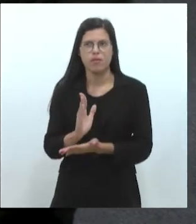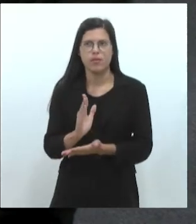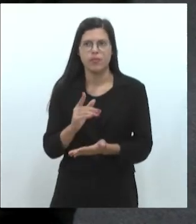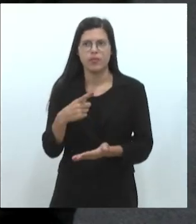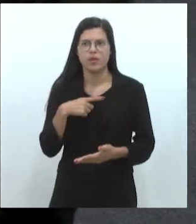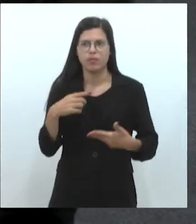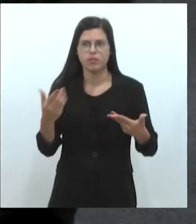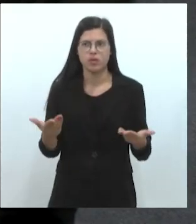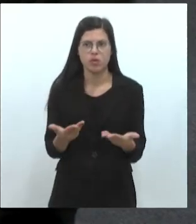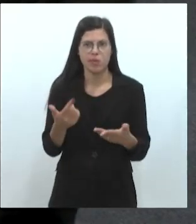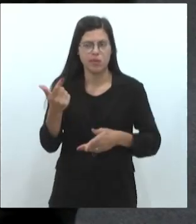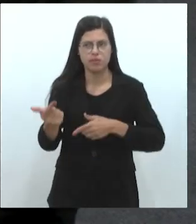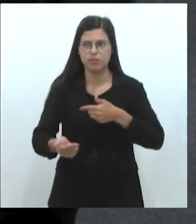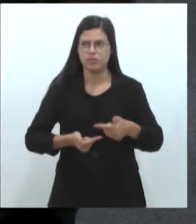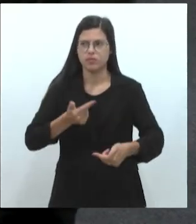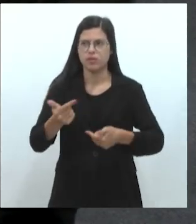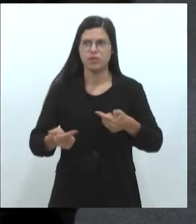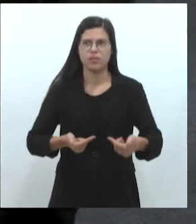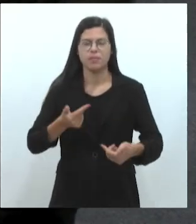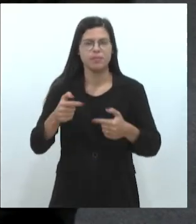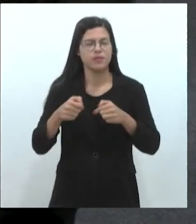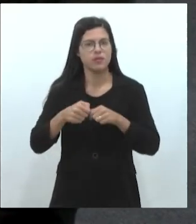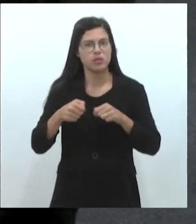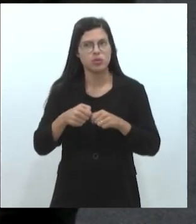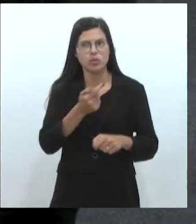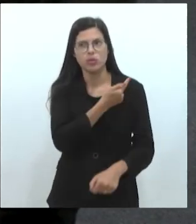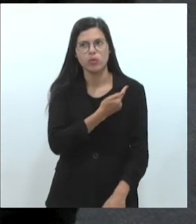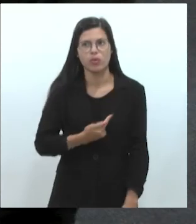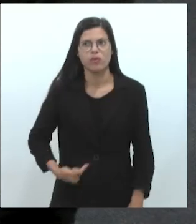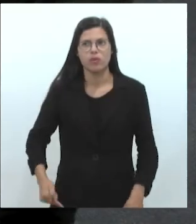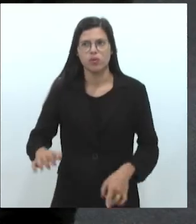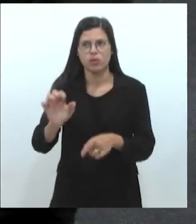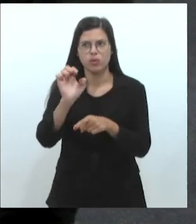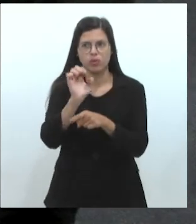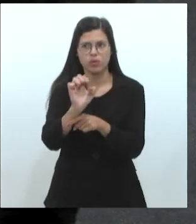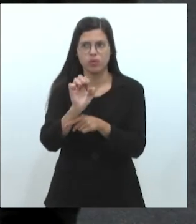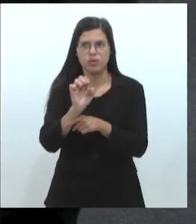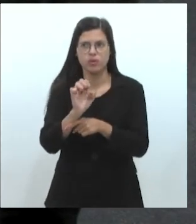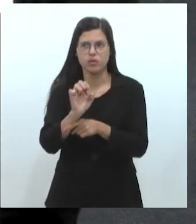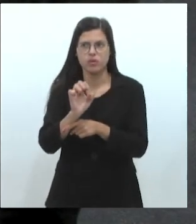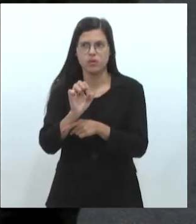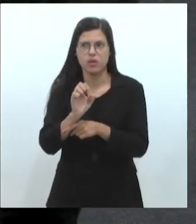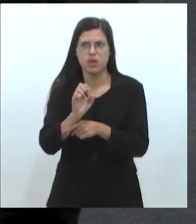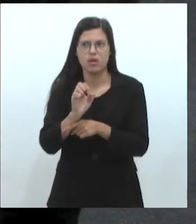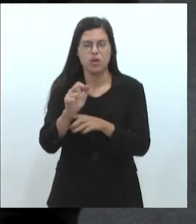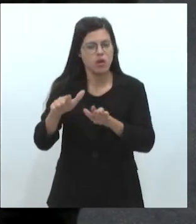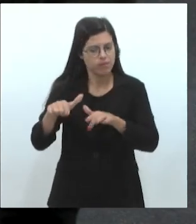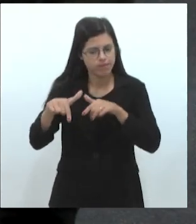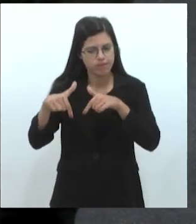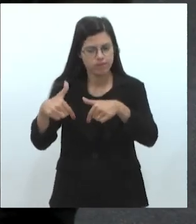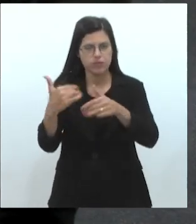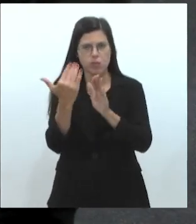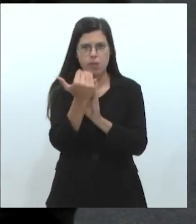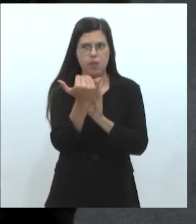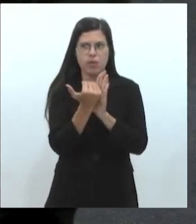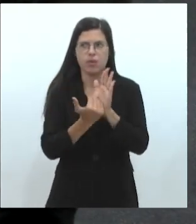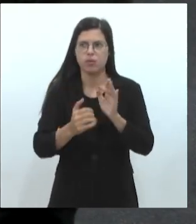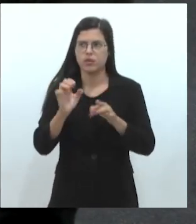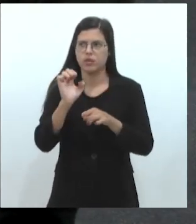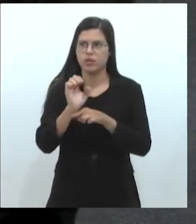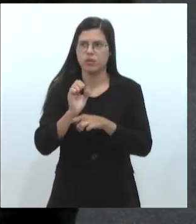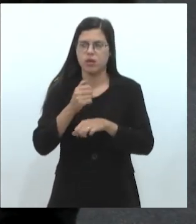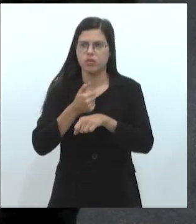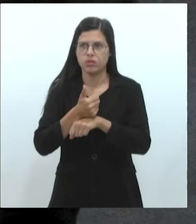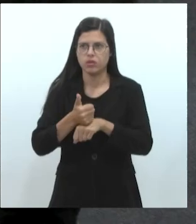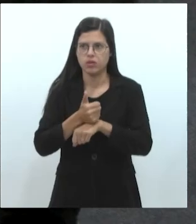o trabalho para fazer com que o governador do estado execute um programa estadual de